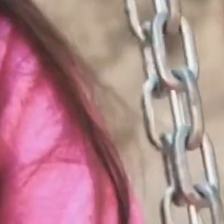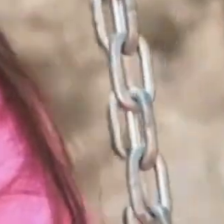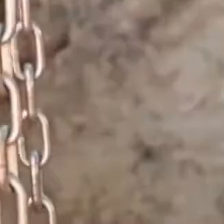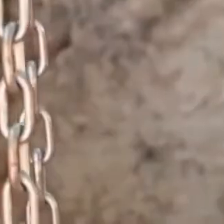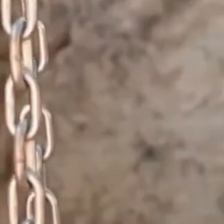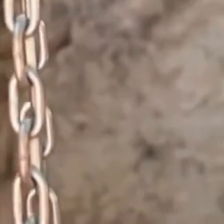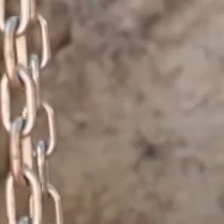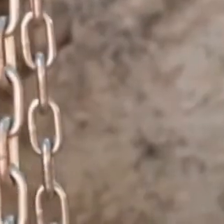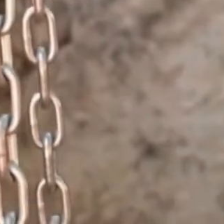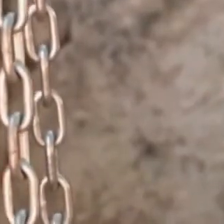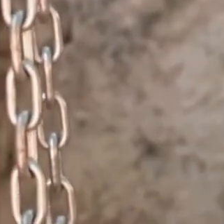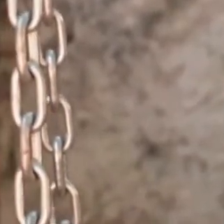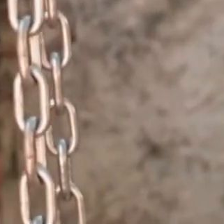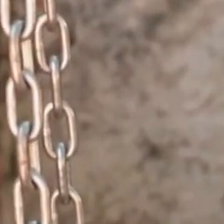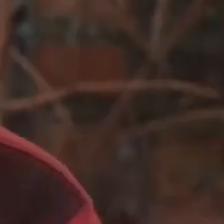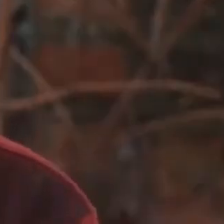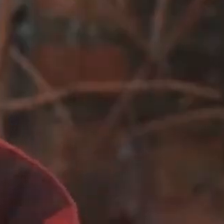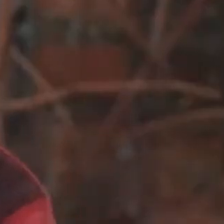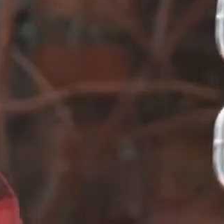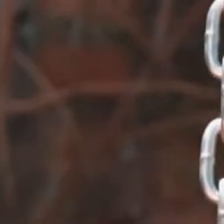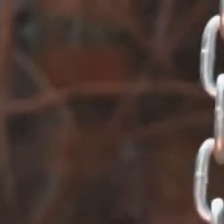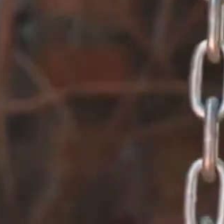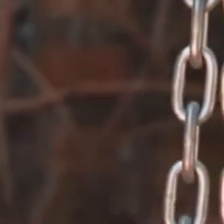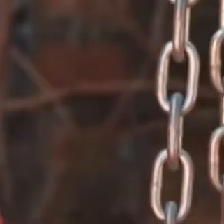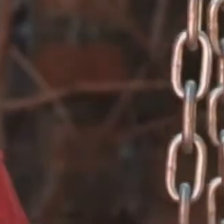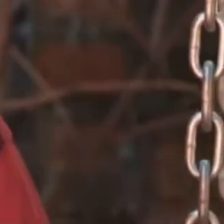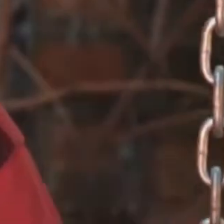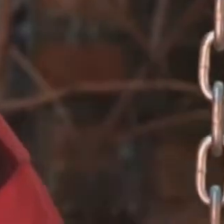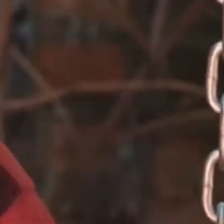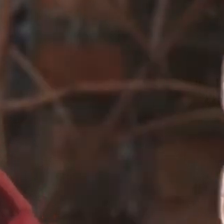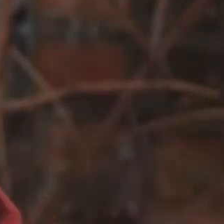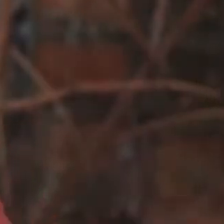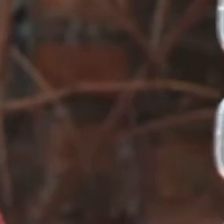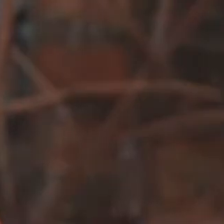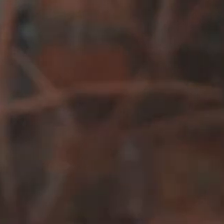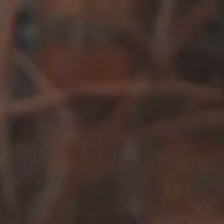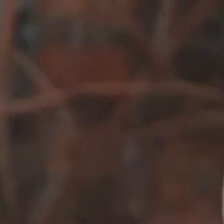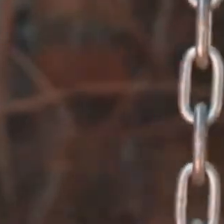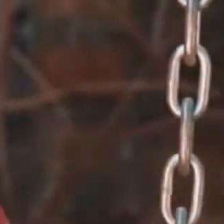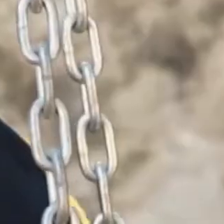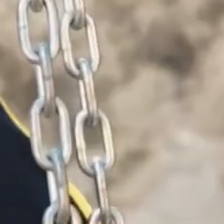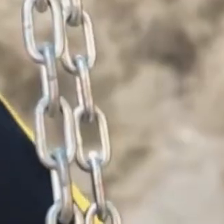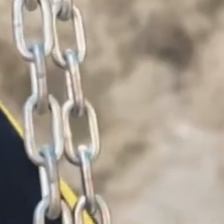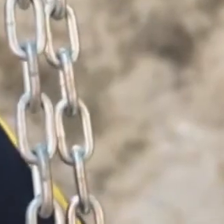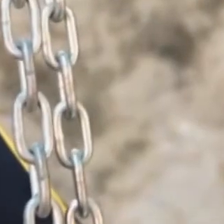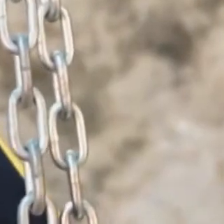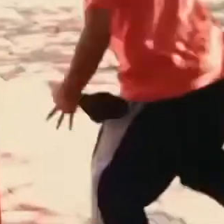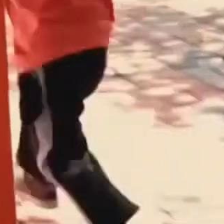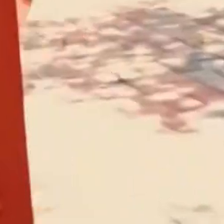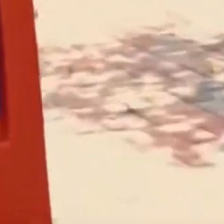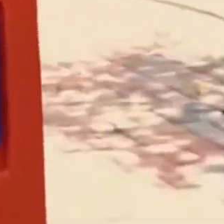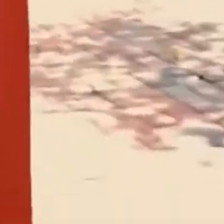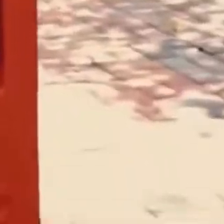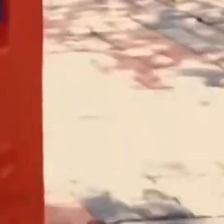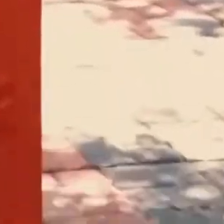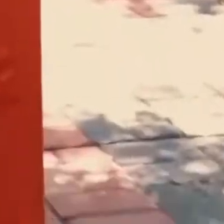Carinho. Carinhoso. É quando a gente gosta de uma pessoa. Amar.